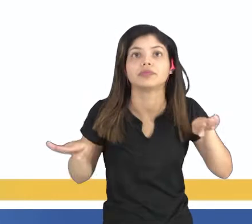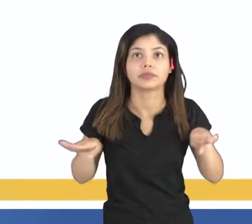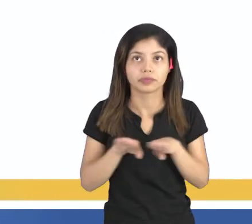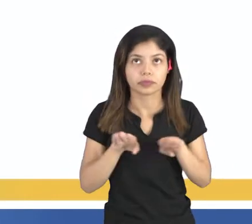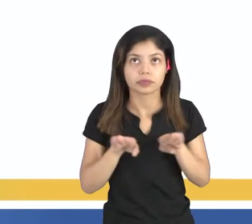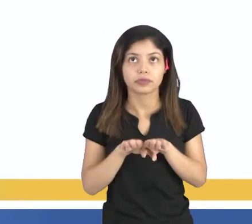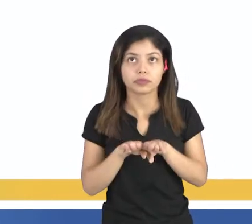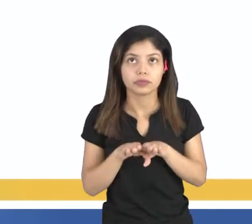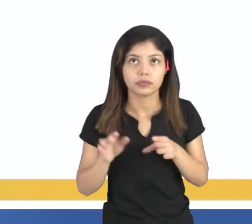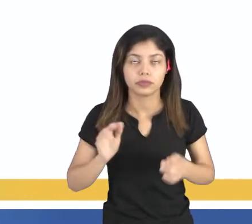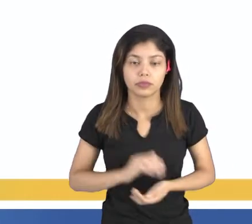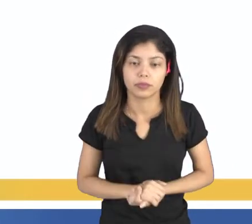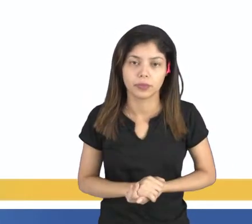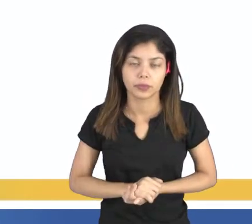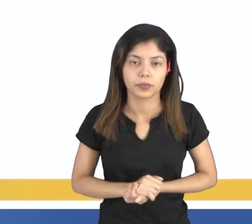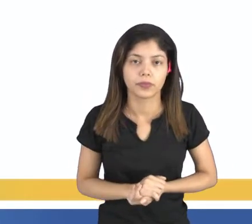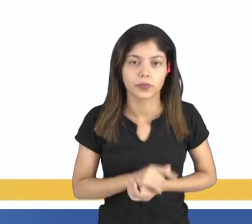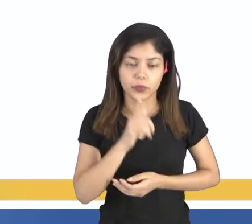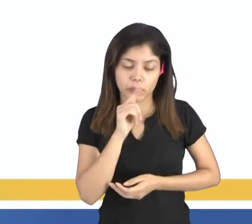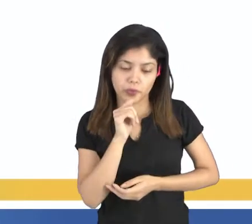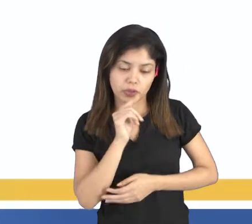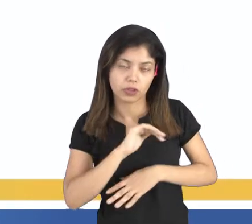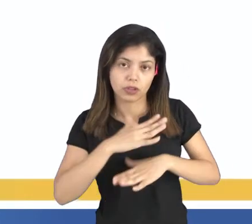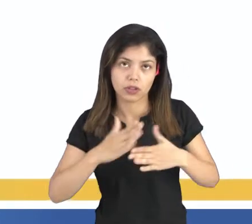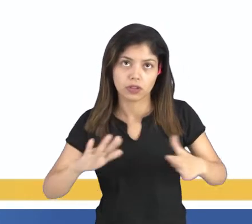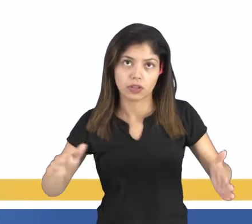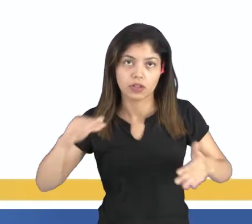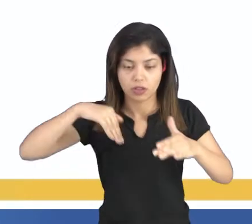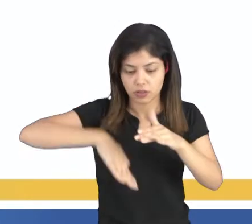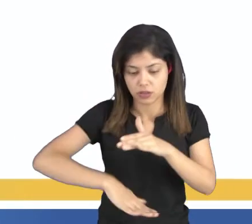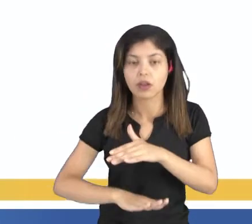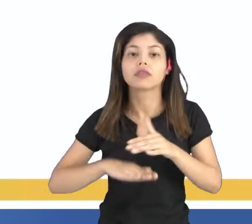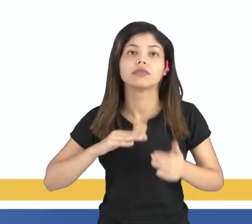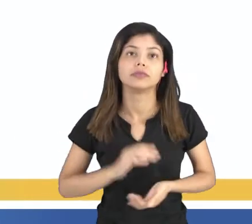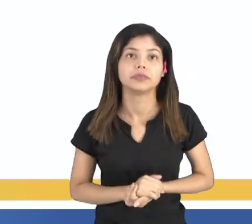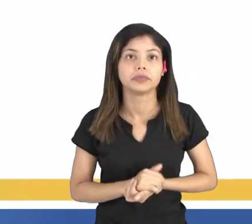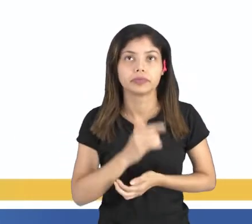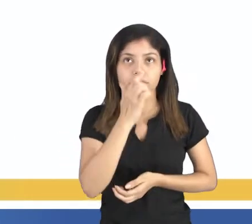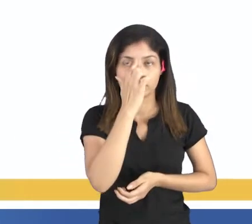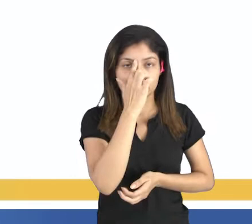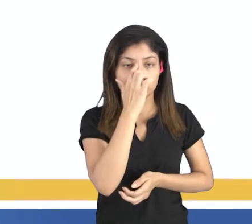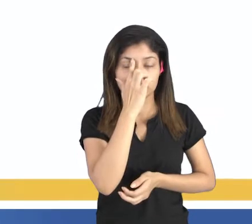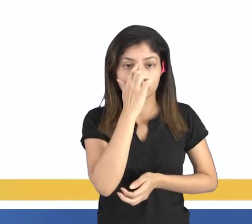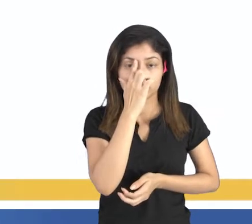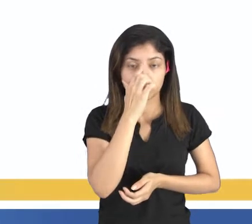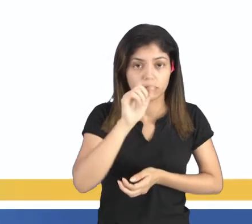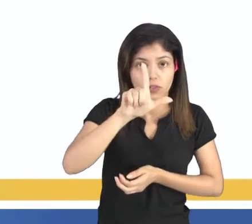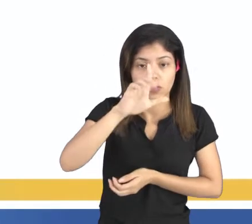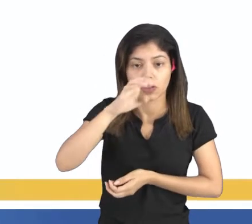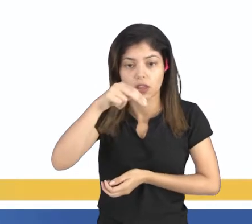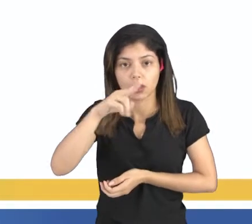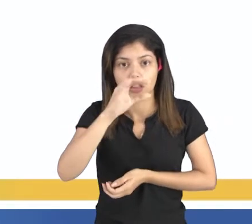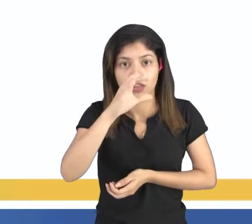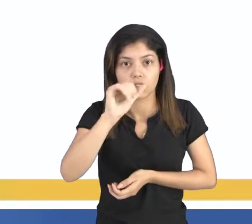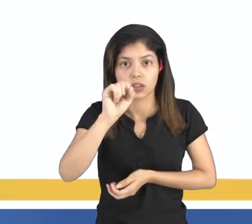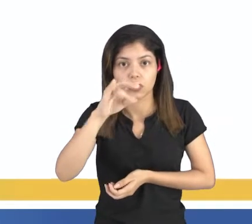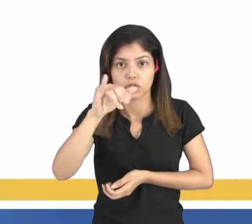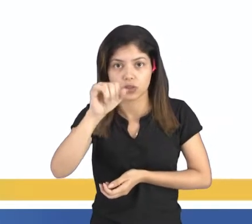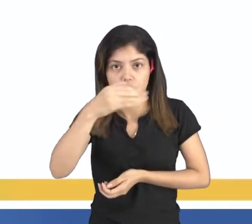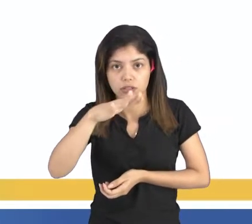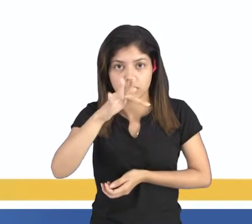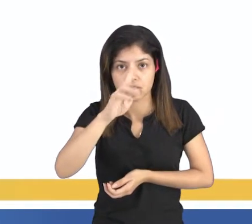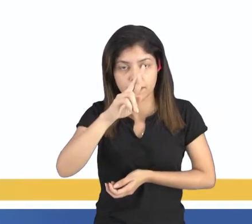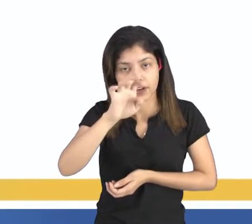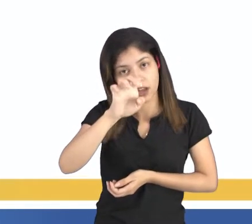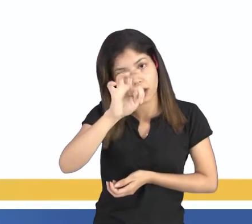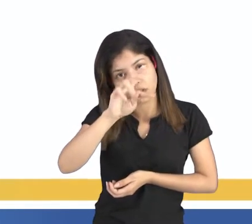subterrâneos, onde tem ali as águas que estão por baixo no solo, né, os lençóis freáticos, pelos